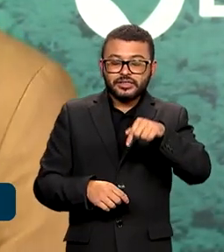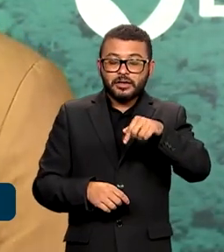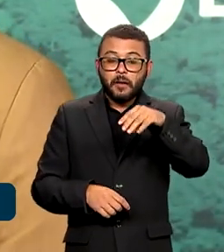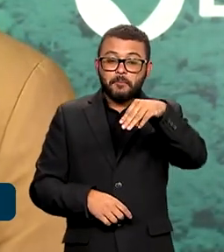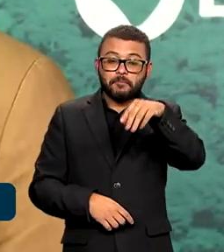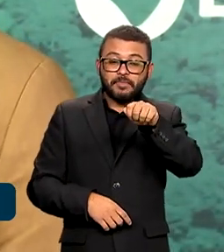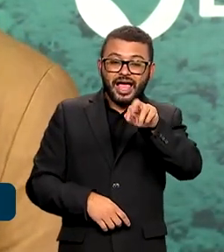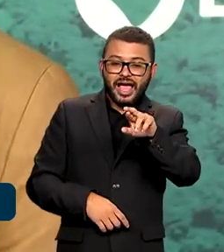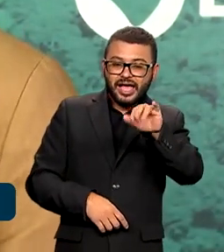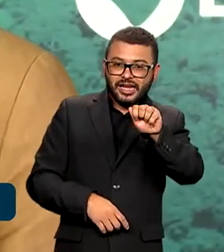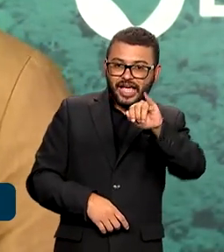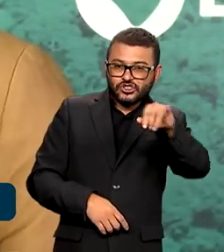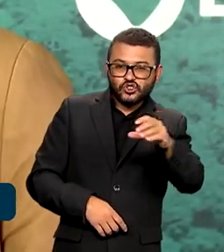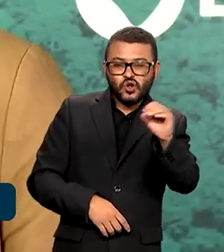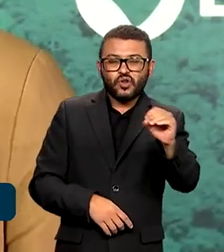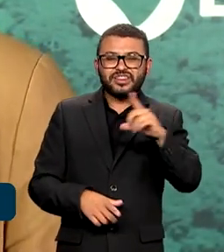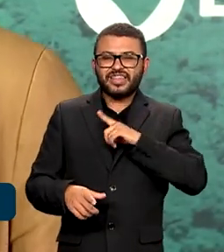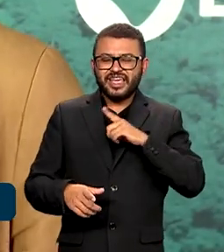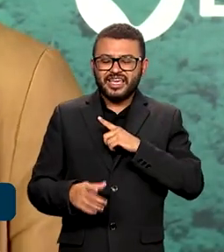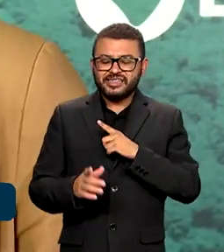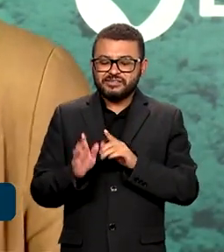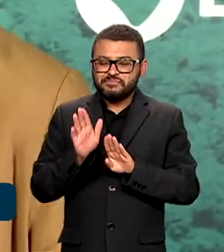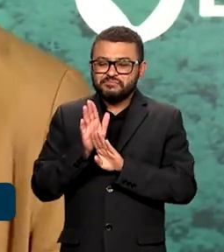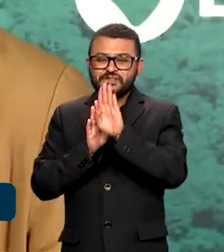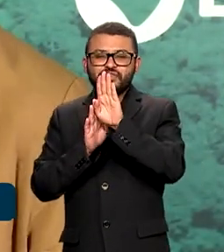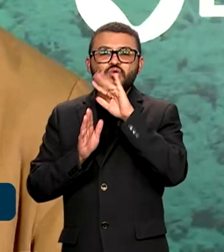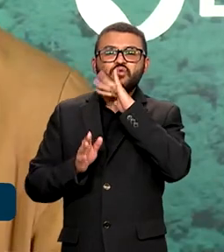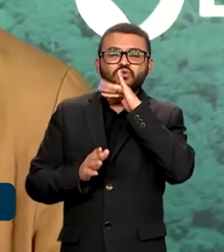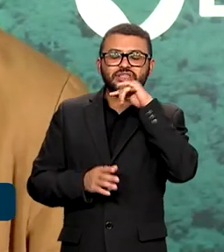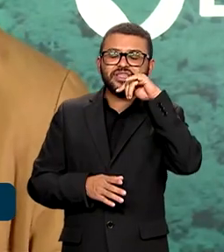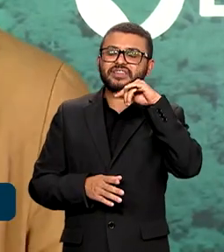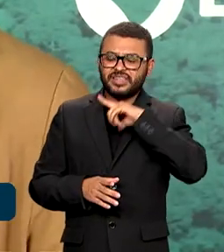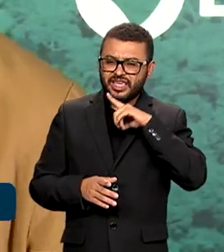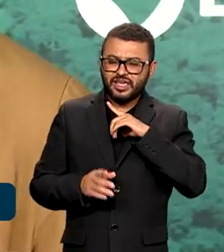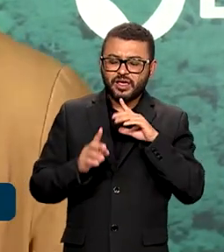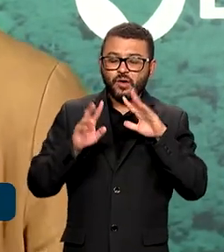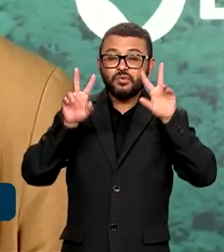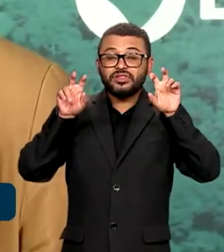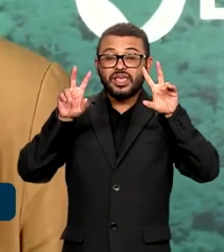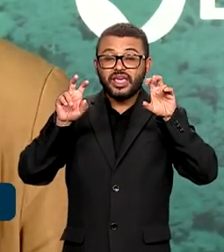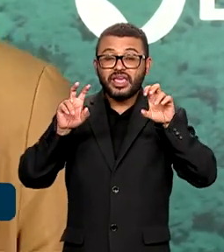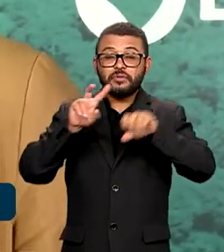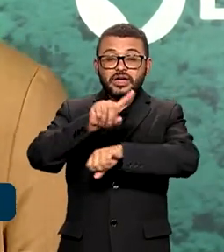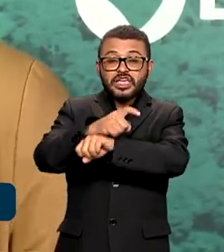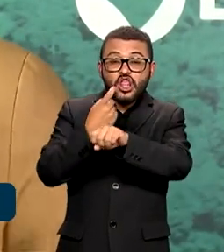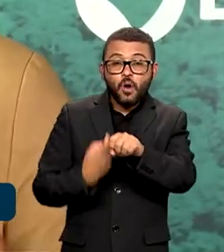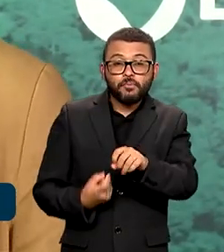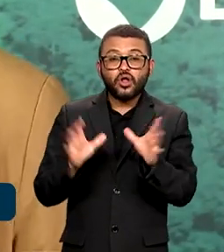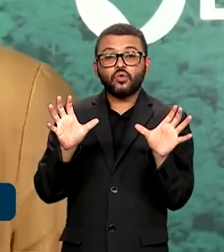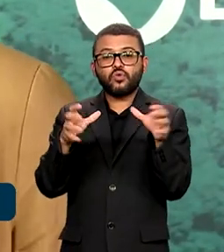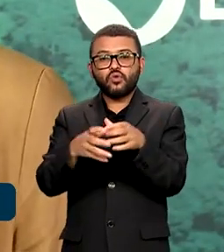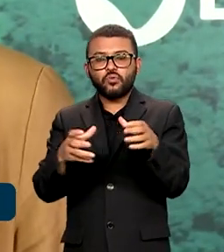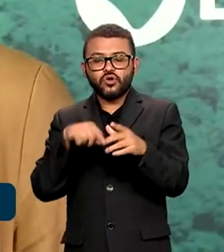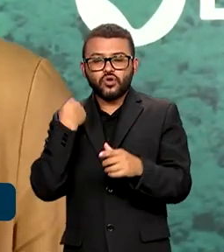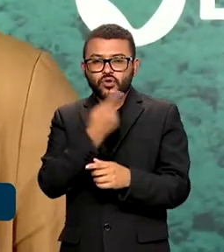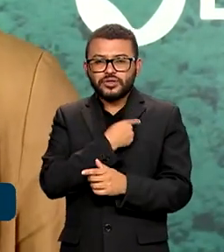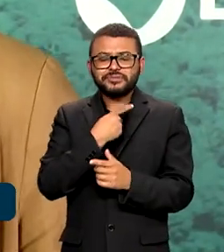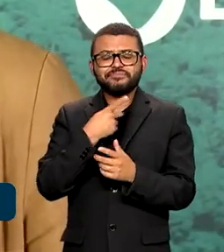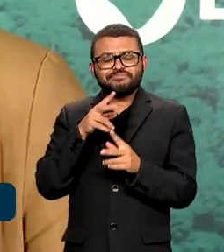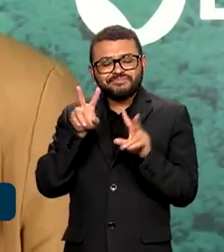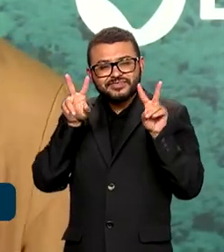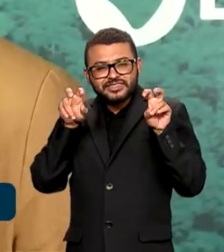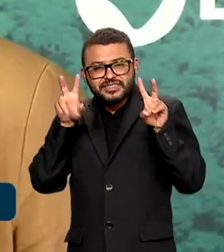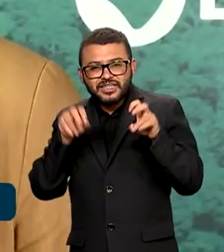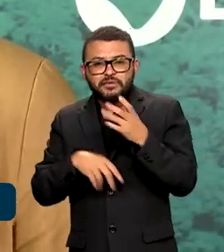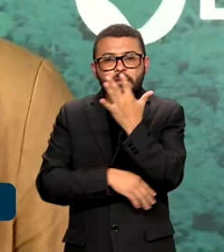piores IDHs do país, né? Mas também a gente traz a pauta quilombola firme para esse racismo ambiental, para esse enfrentamento ao racismo ambiental.